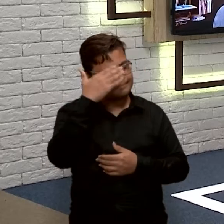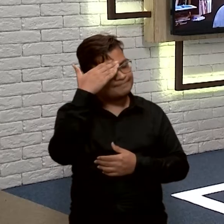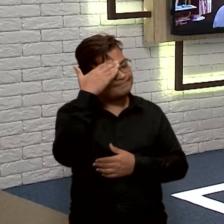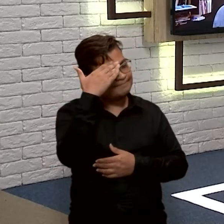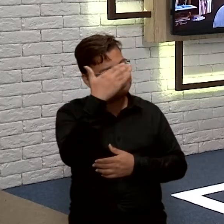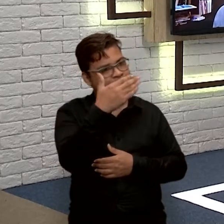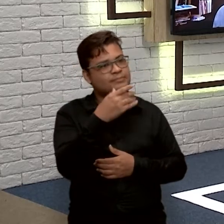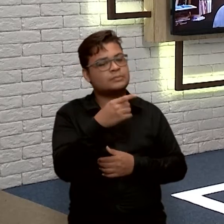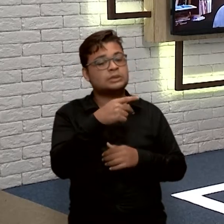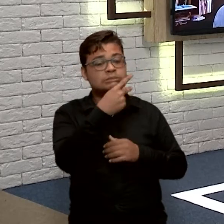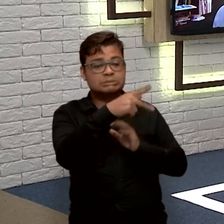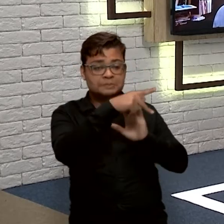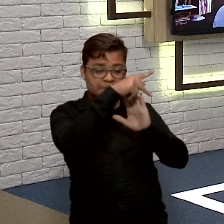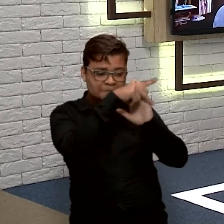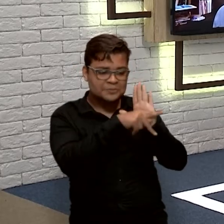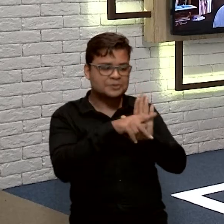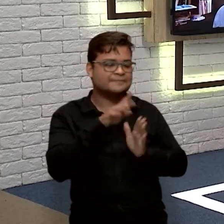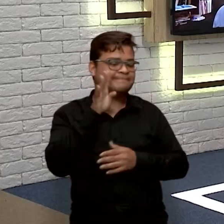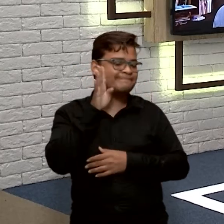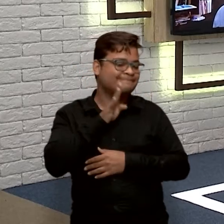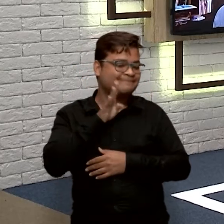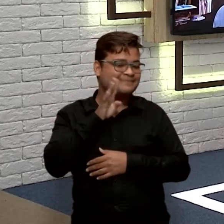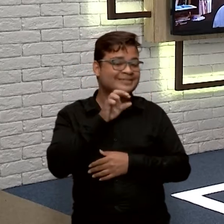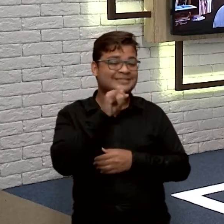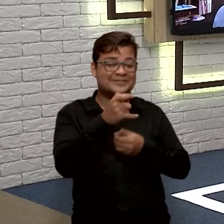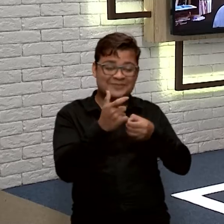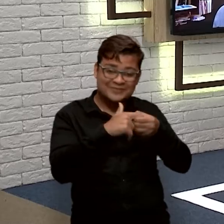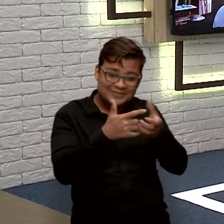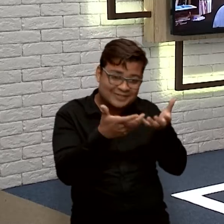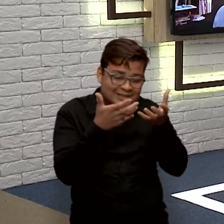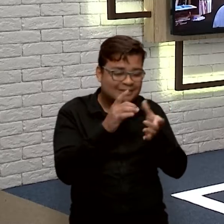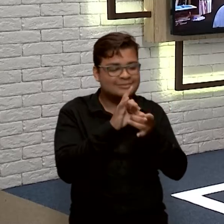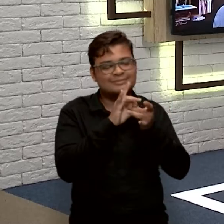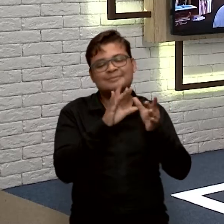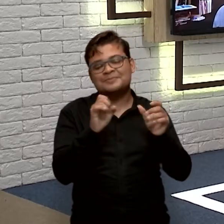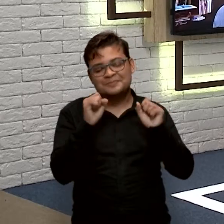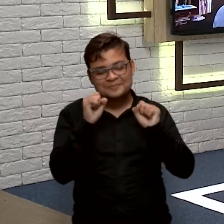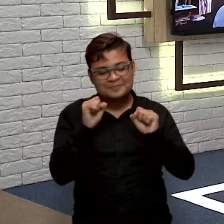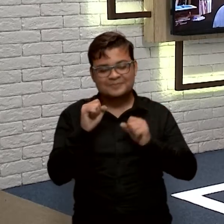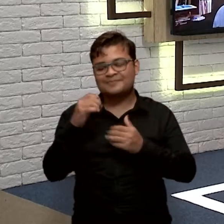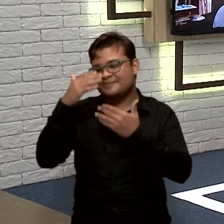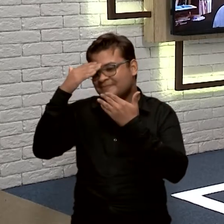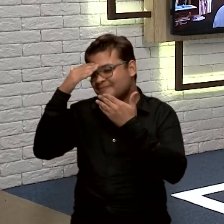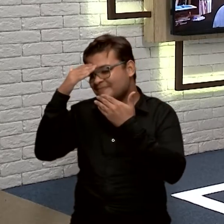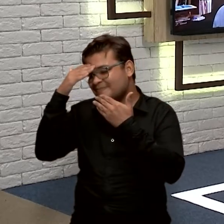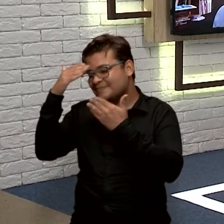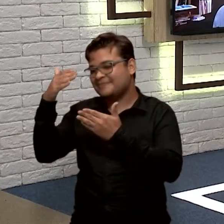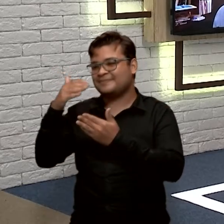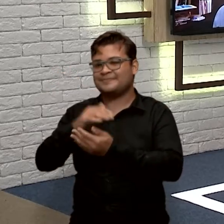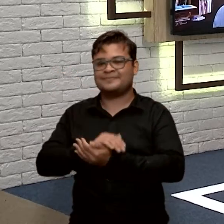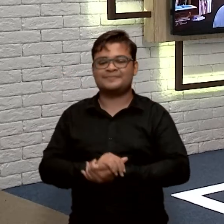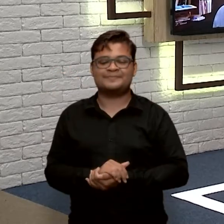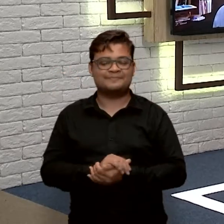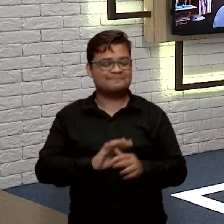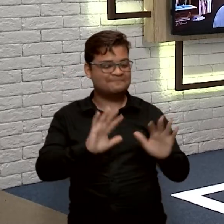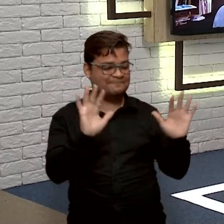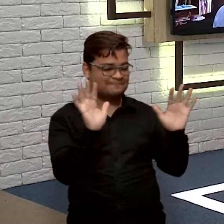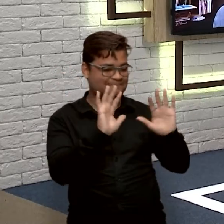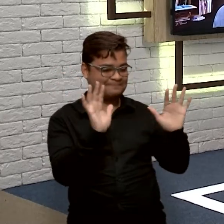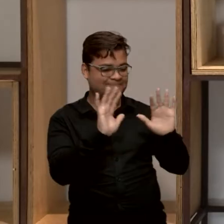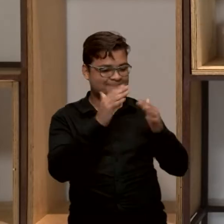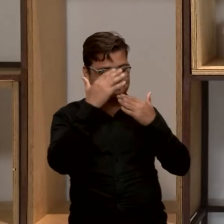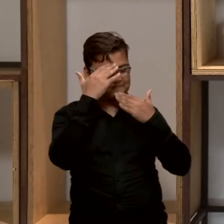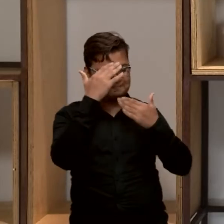Muito legal o projeto, viu? Sempre que você puder voltar, o convite está feito. Obrigado, eu que agradeço, Letícia. Até mais, gente.